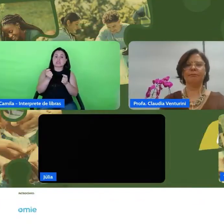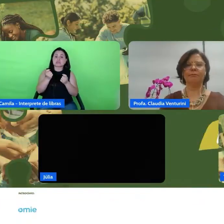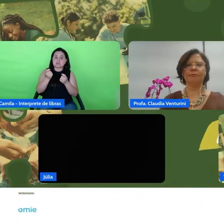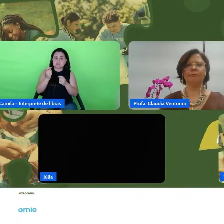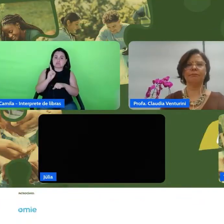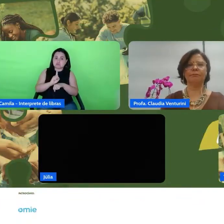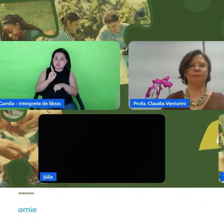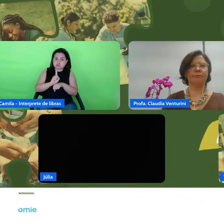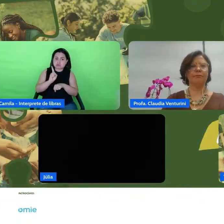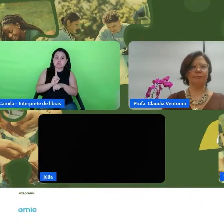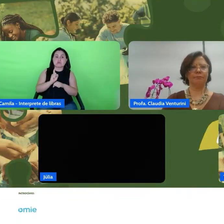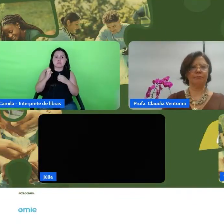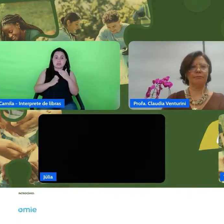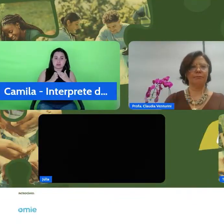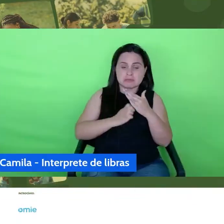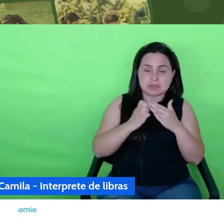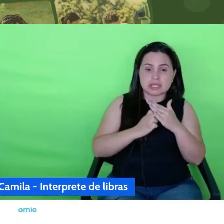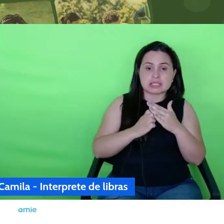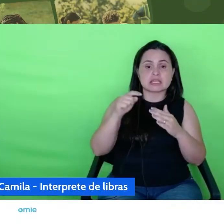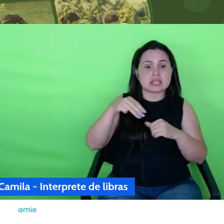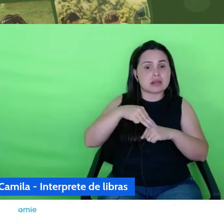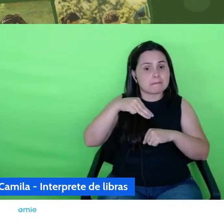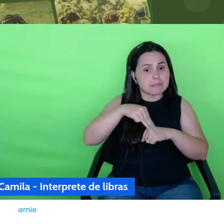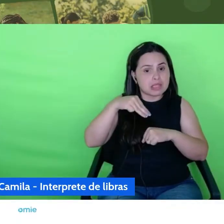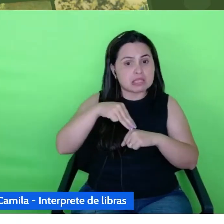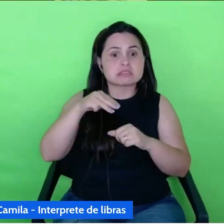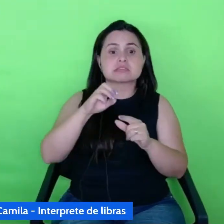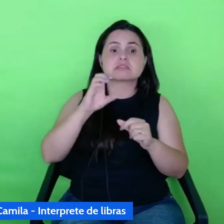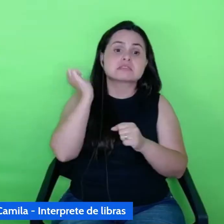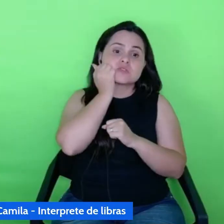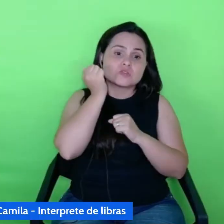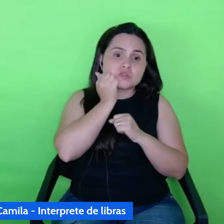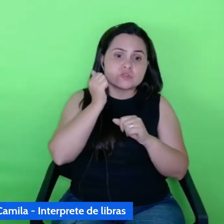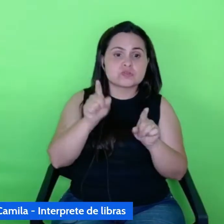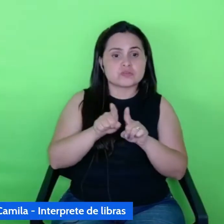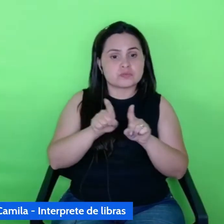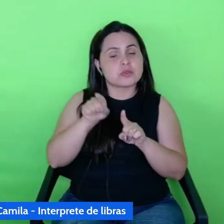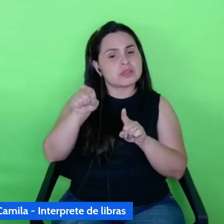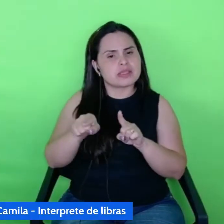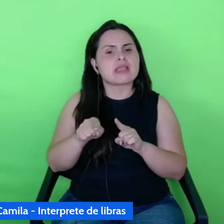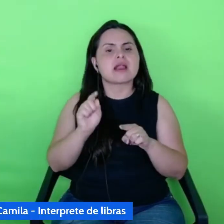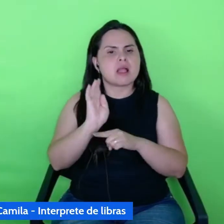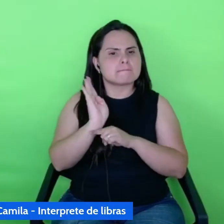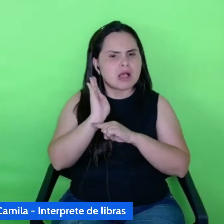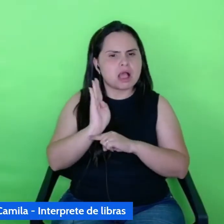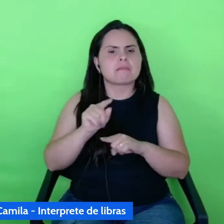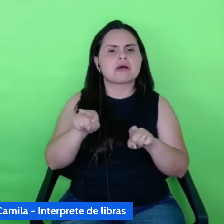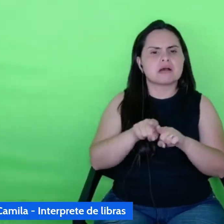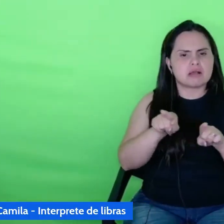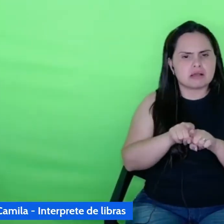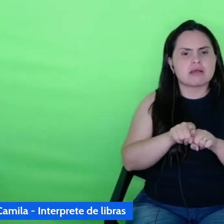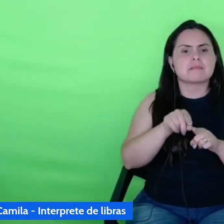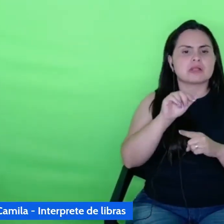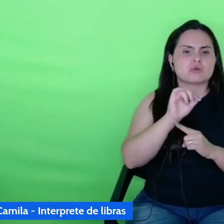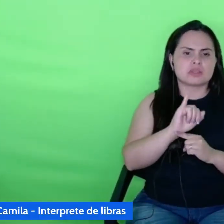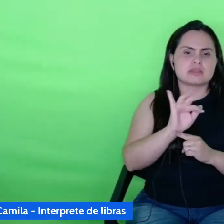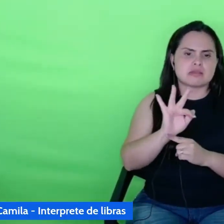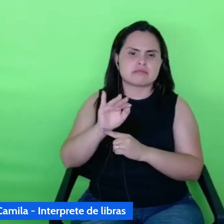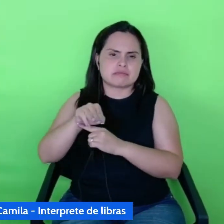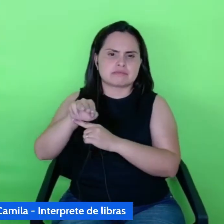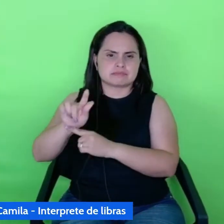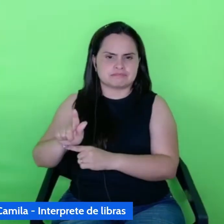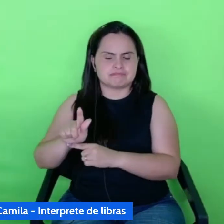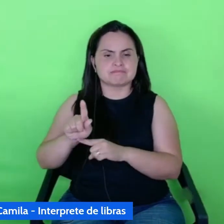São Paulo, mestre em Ciências Sociais pela PUC Minas e bacharel em Ciências Econômicas pelo UFMG.